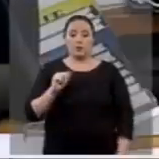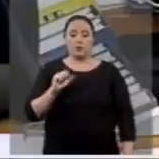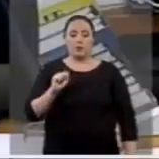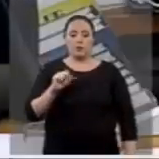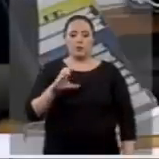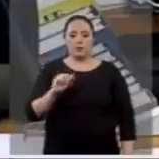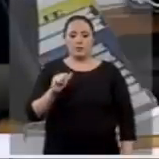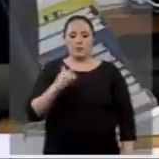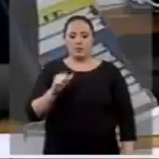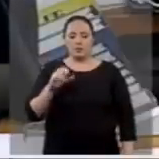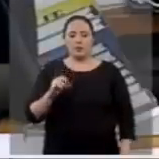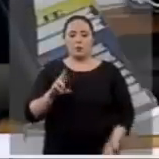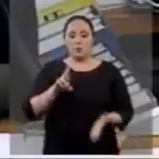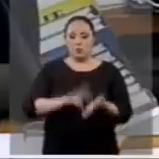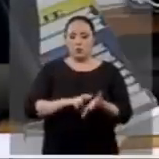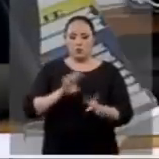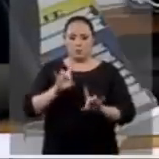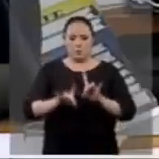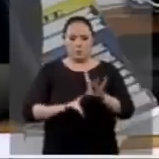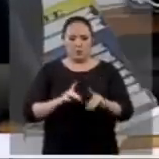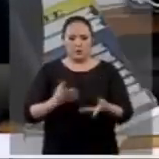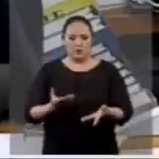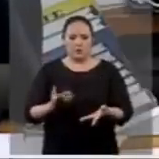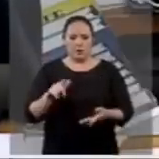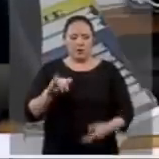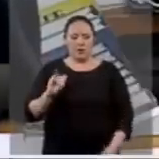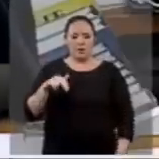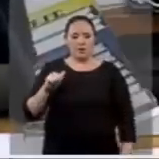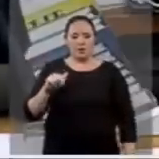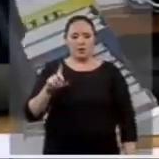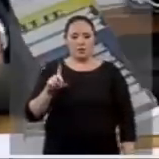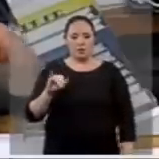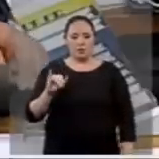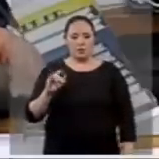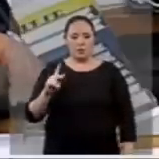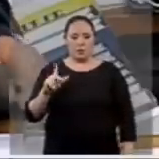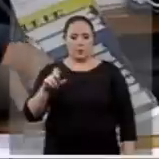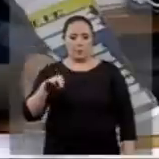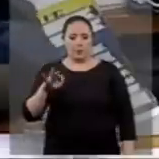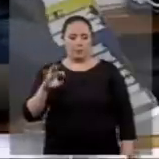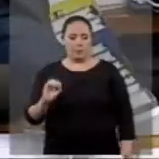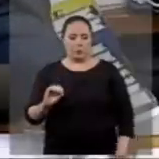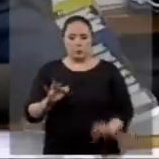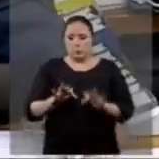do registro especial com inadimplemento, puro e simples.